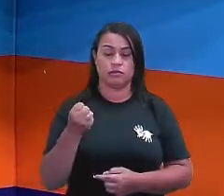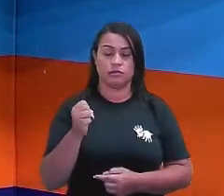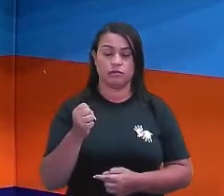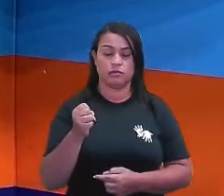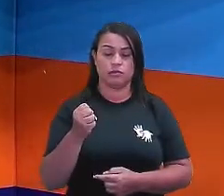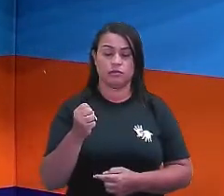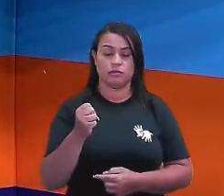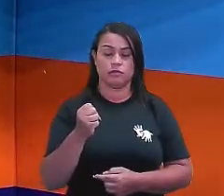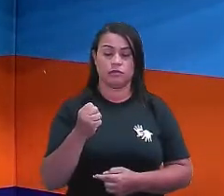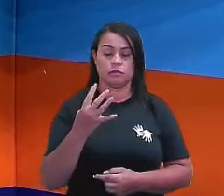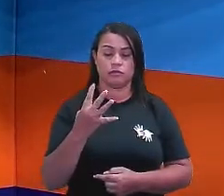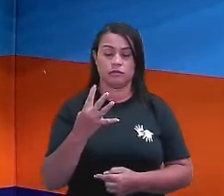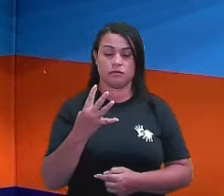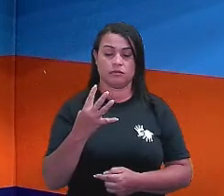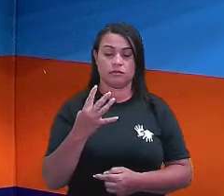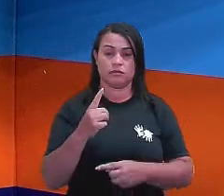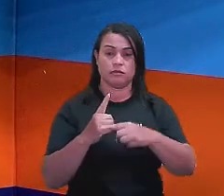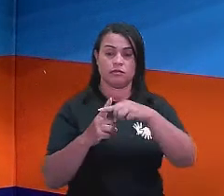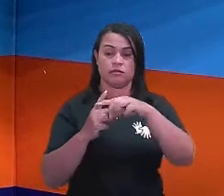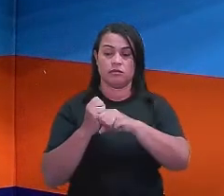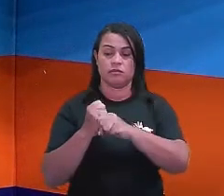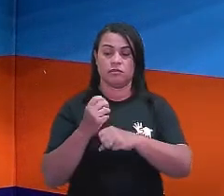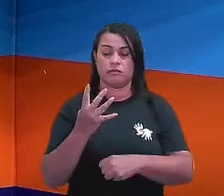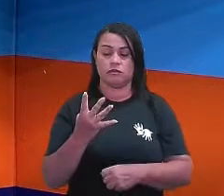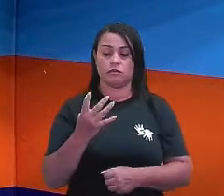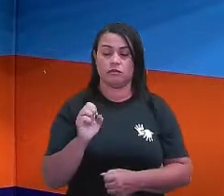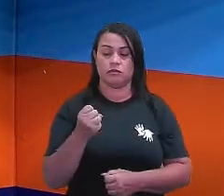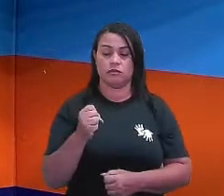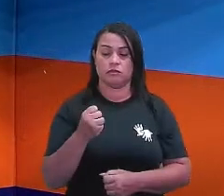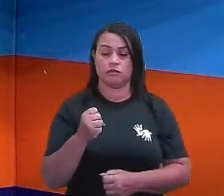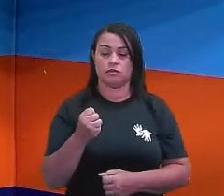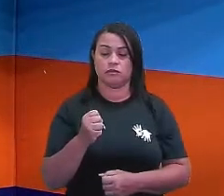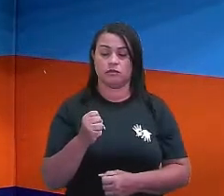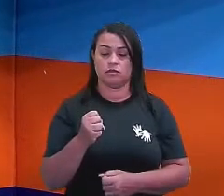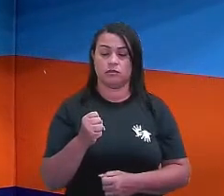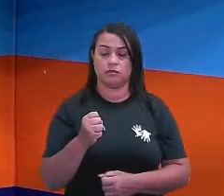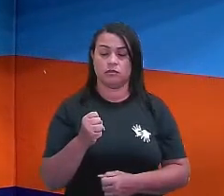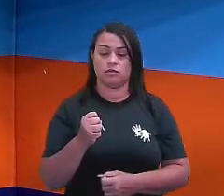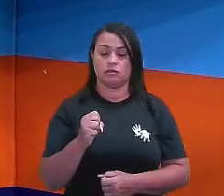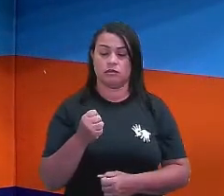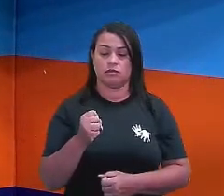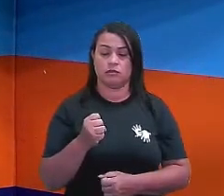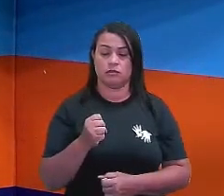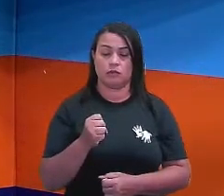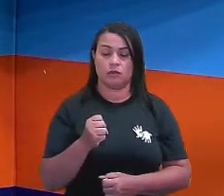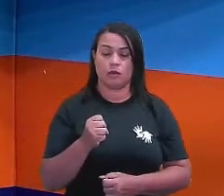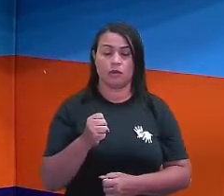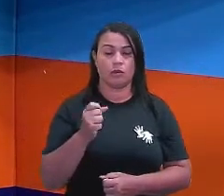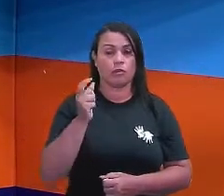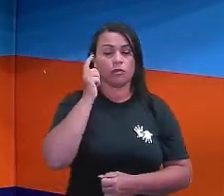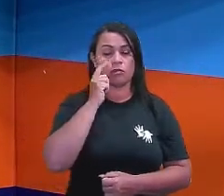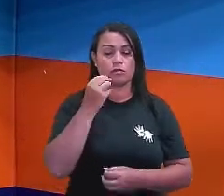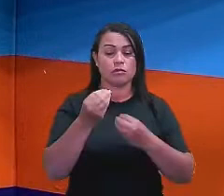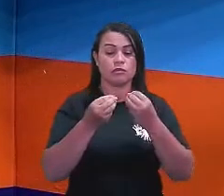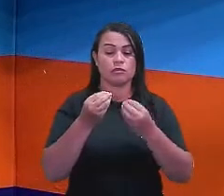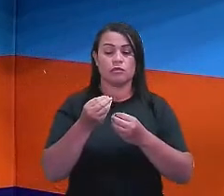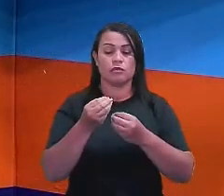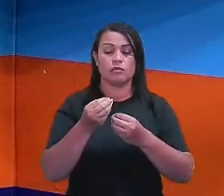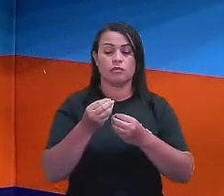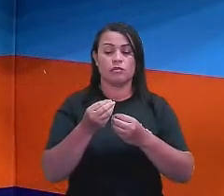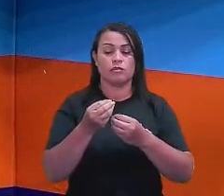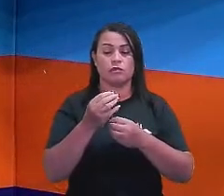Olha, 4 mais 4, 8, não é isso? 4 mais 4, 8. Veja o que eu consegui fazer com que o lado